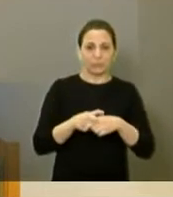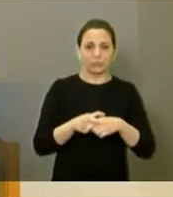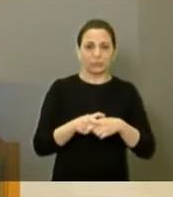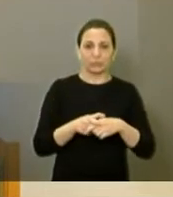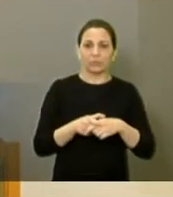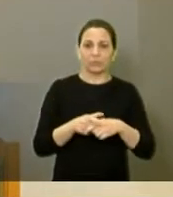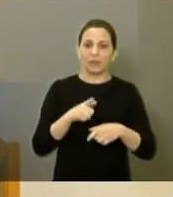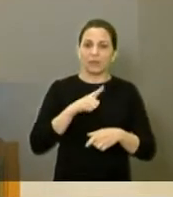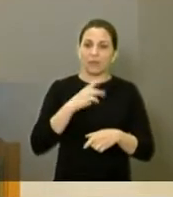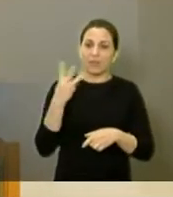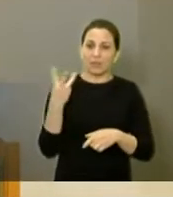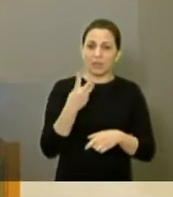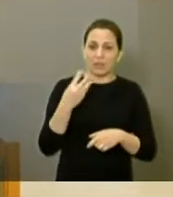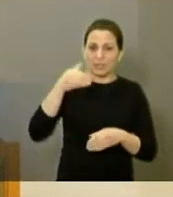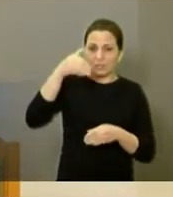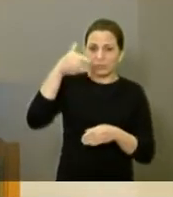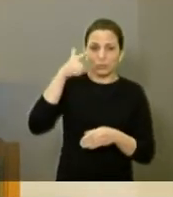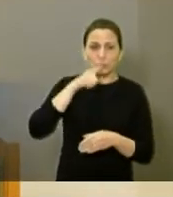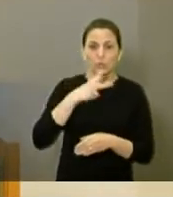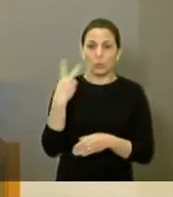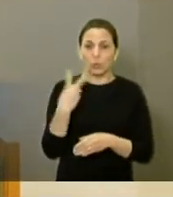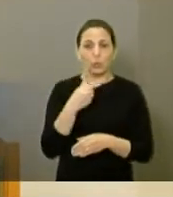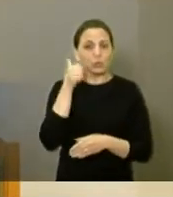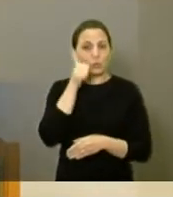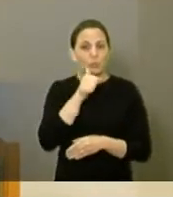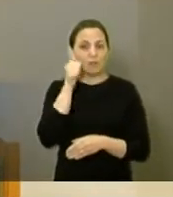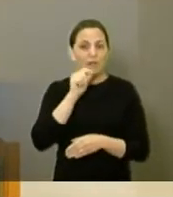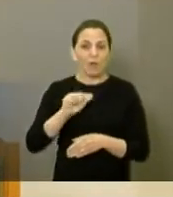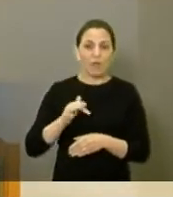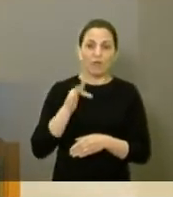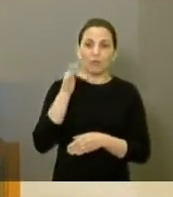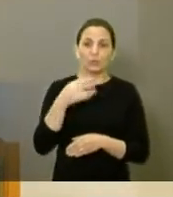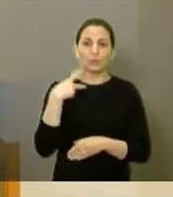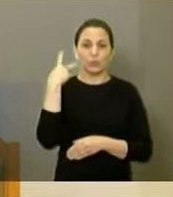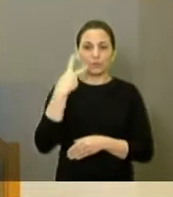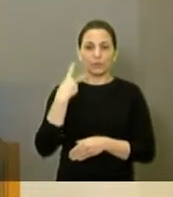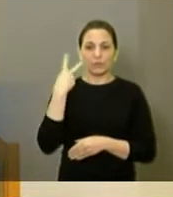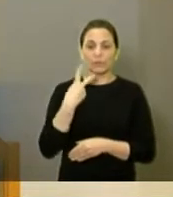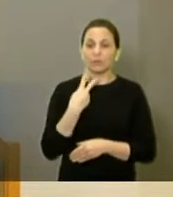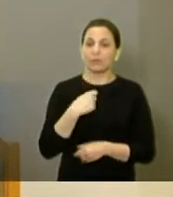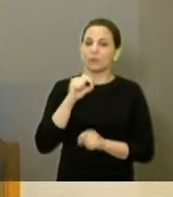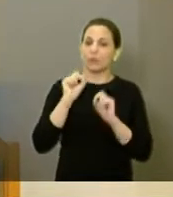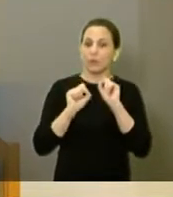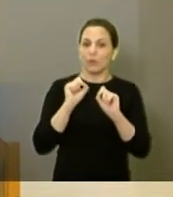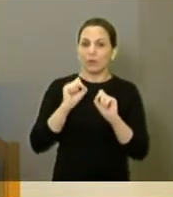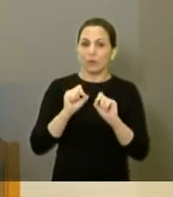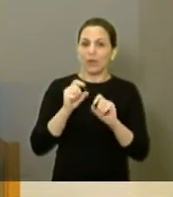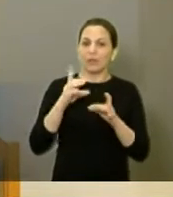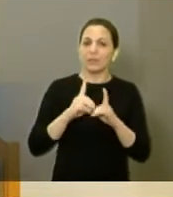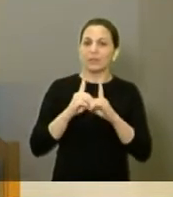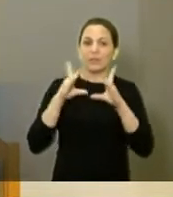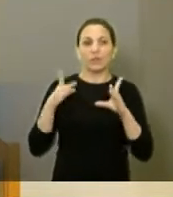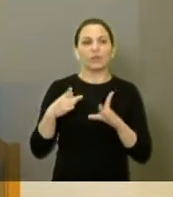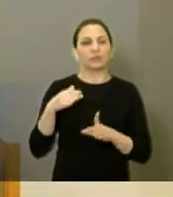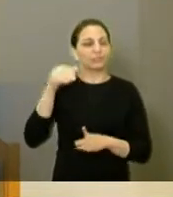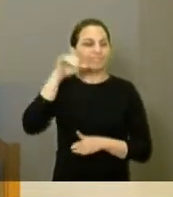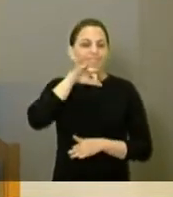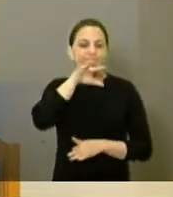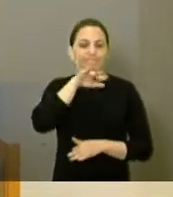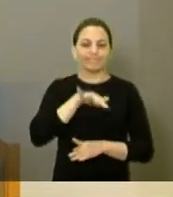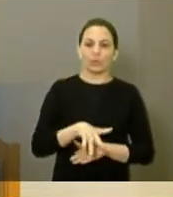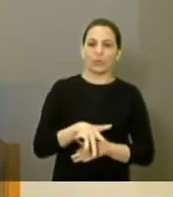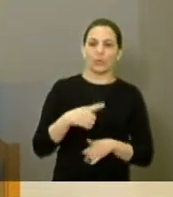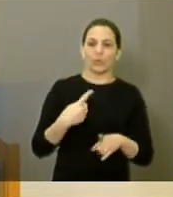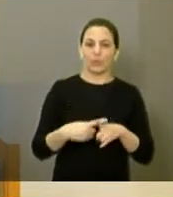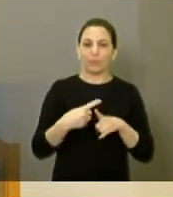13 a gente elegeu apenas duas mulheres na próxima legislatura eu acho que do ponto de vista democrático isso não é bom nem a gente